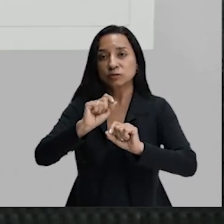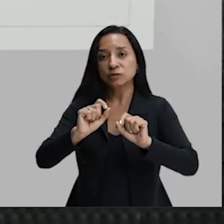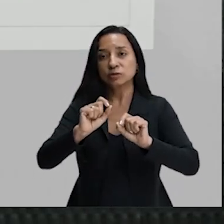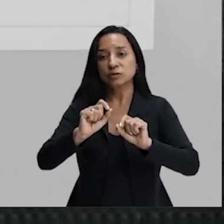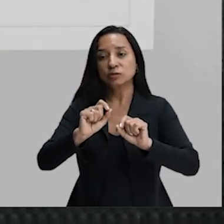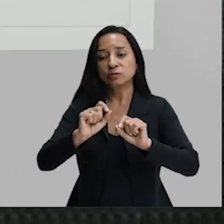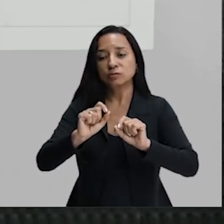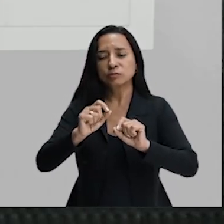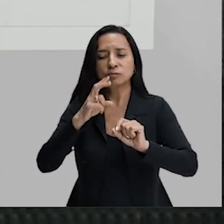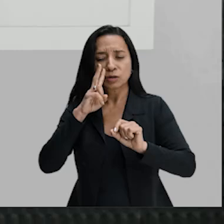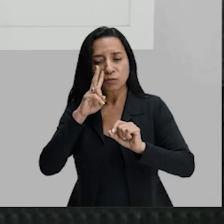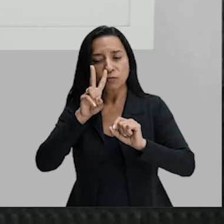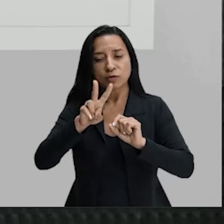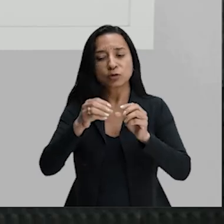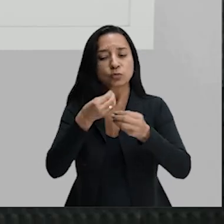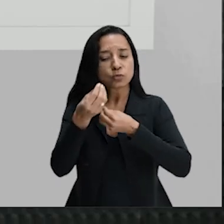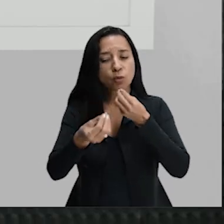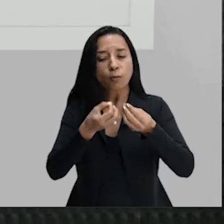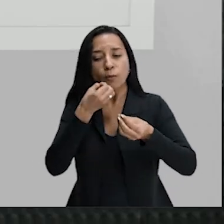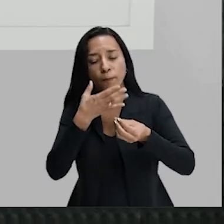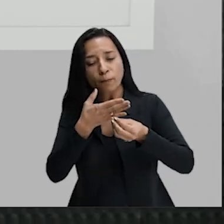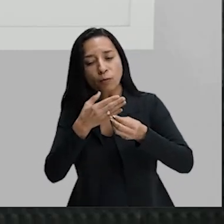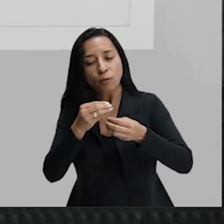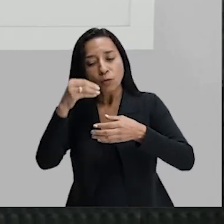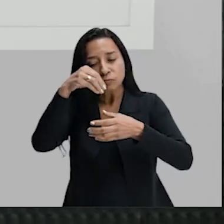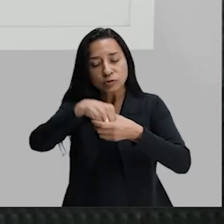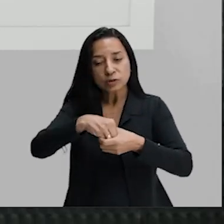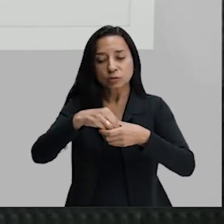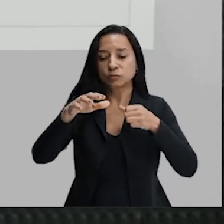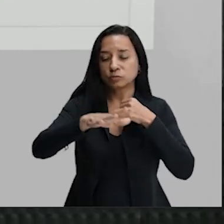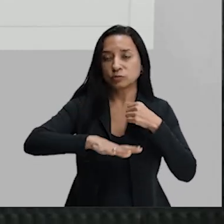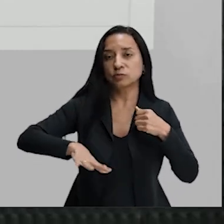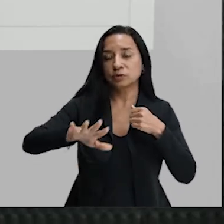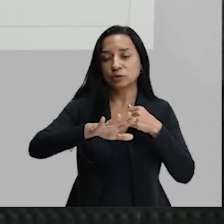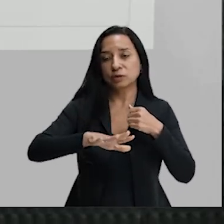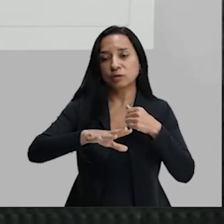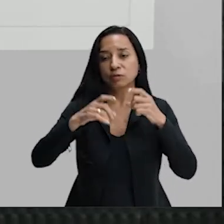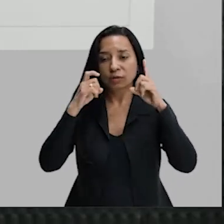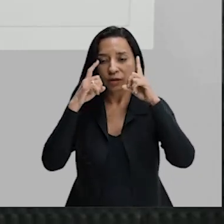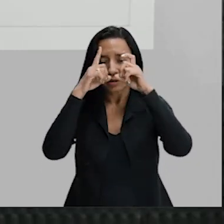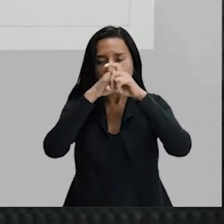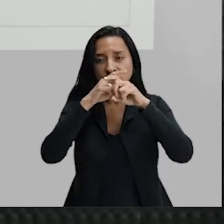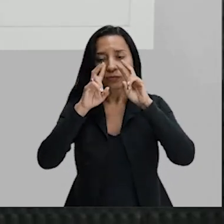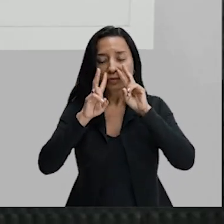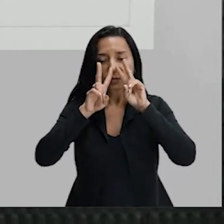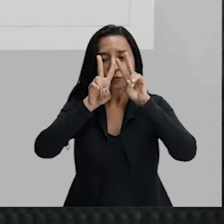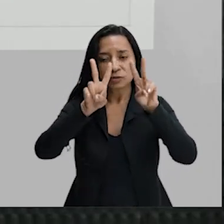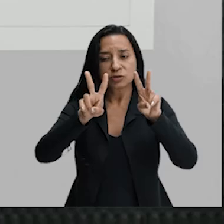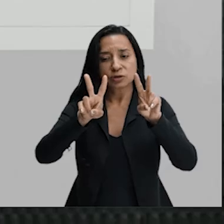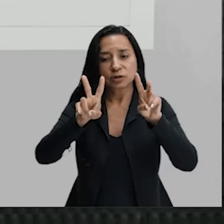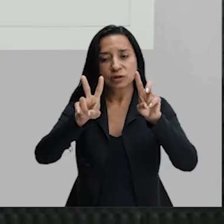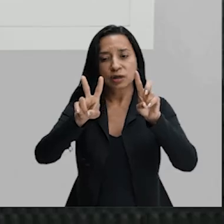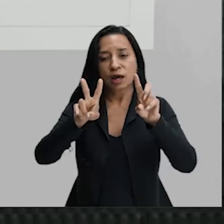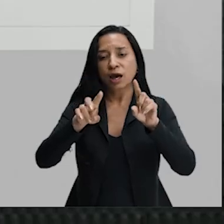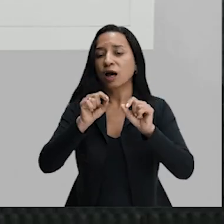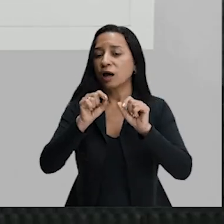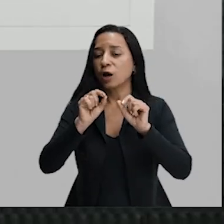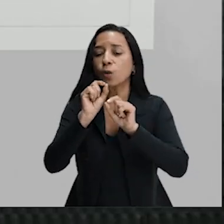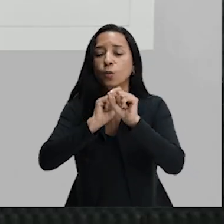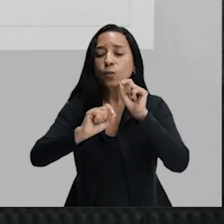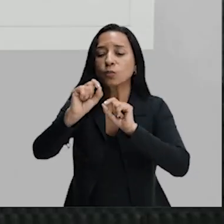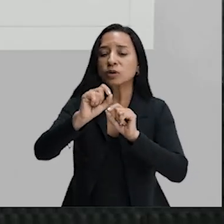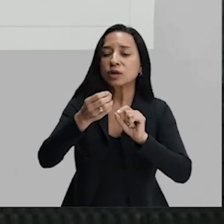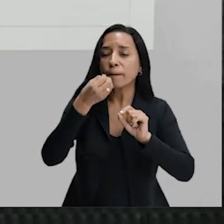considero como benéfico ou não dentro de uma determinada situação. Às vezes é difícil você enxergar pontos negativos e pontos positivos em